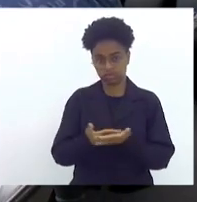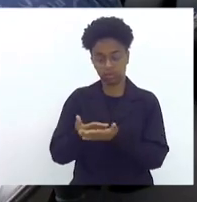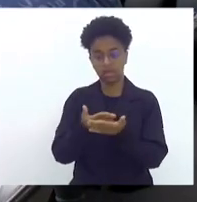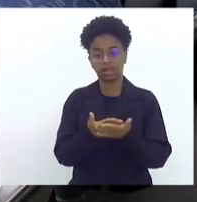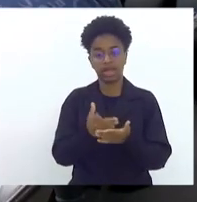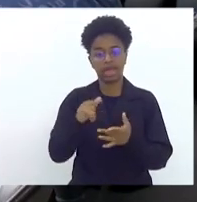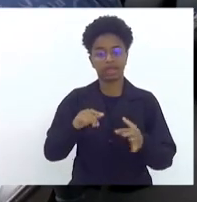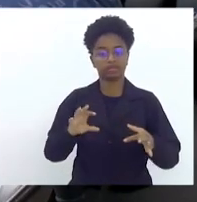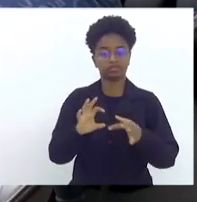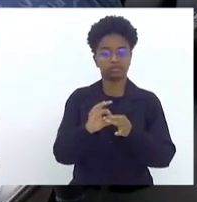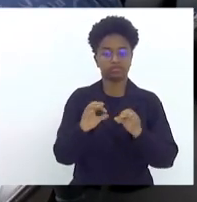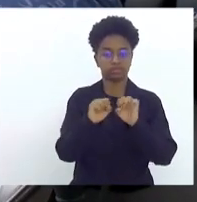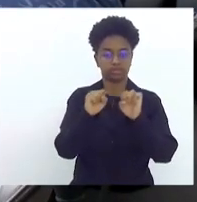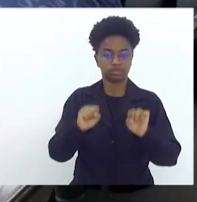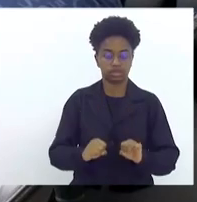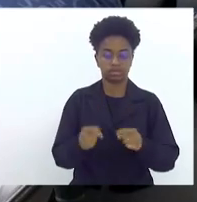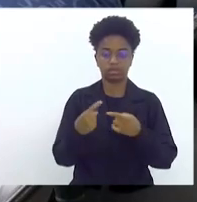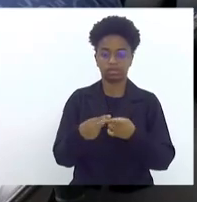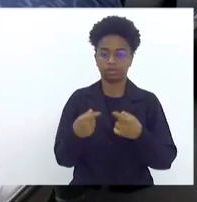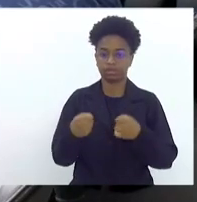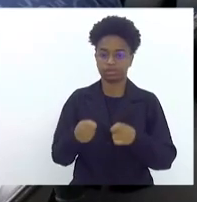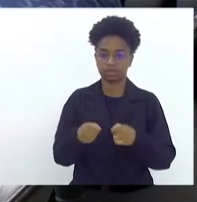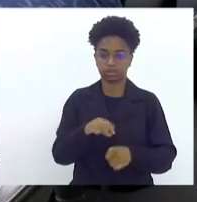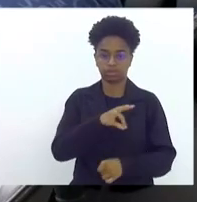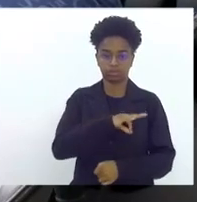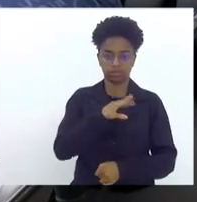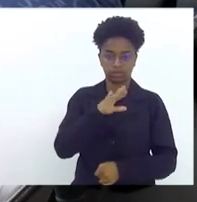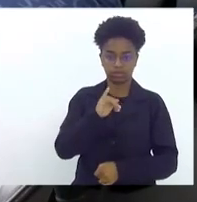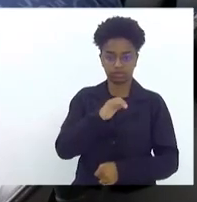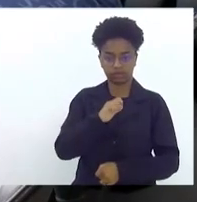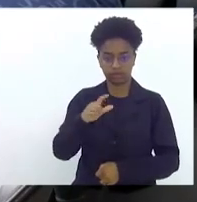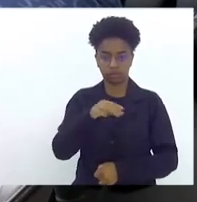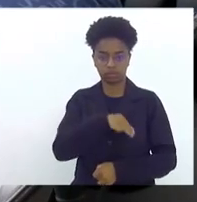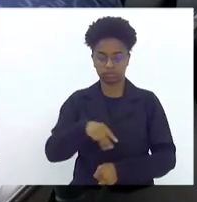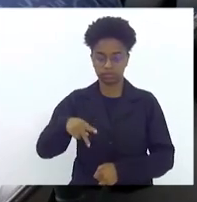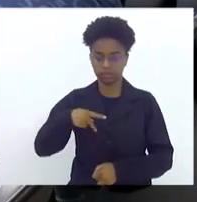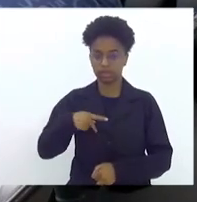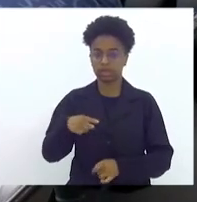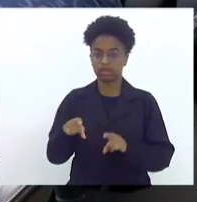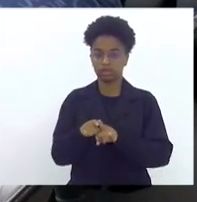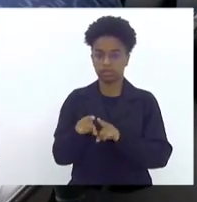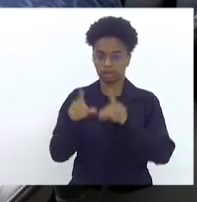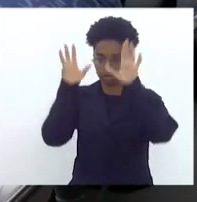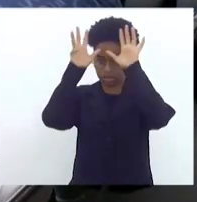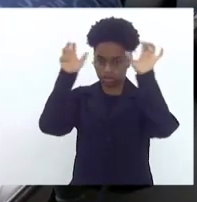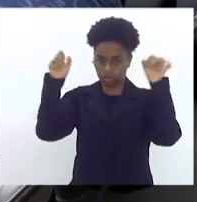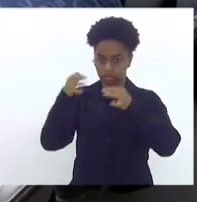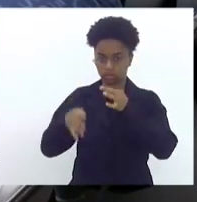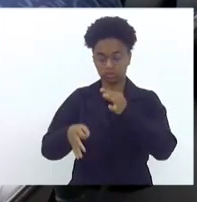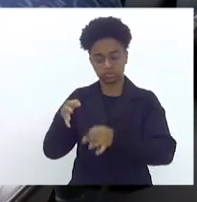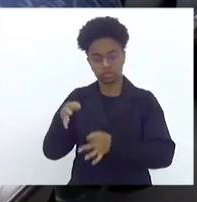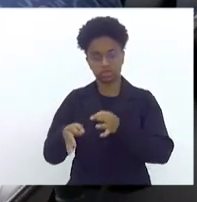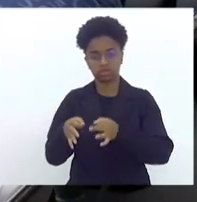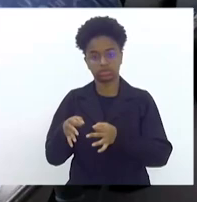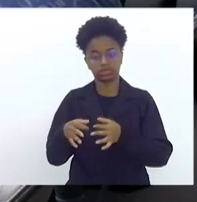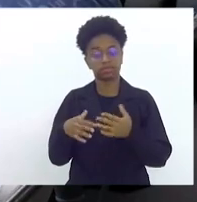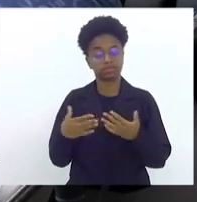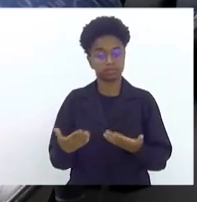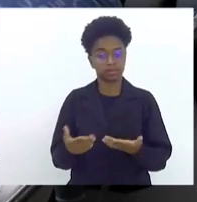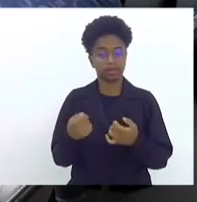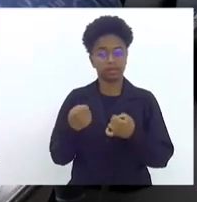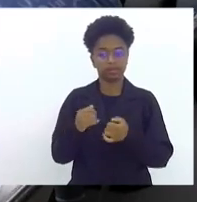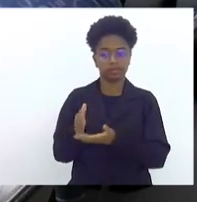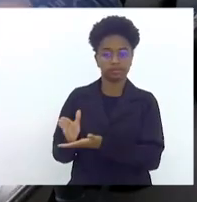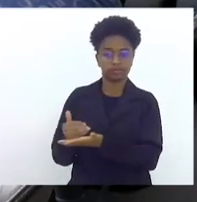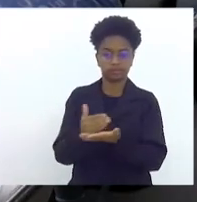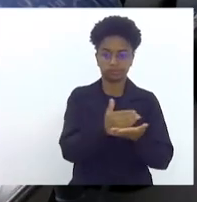sistema que não existe né a gente precisa integrar o sistema da Polícia Civil do Ministério Público Tribunal de Justiça estou dando dados do Ministério Público não sei